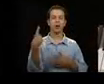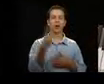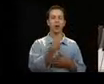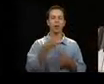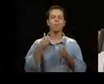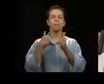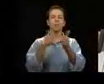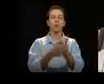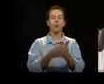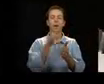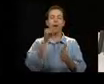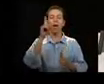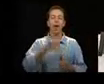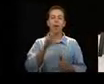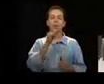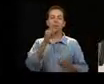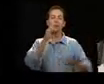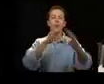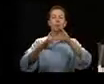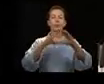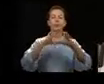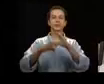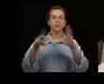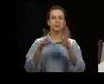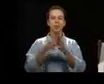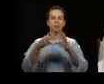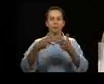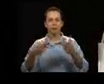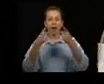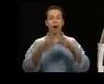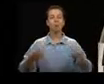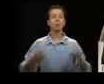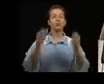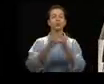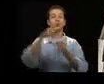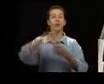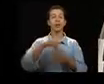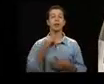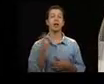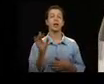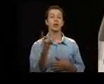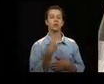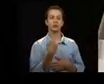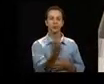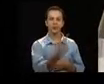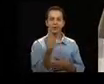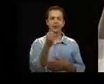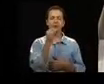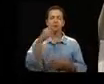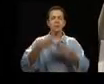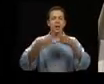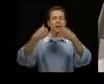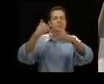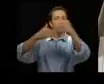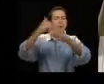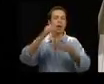Eles são um meio de transporte para a música que está dentro de cada um de nós, né? E a gente